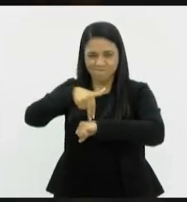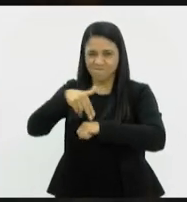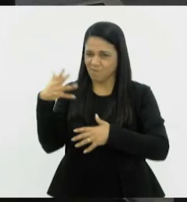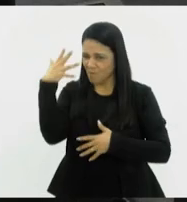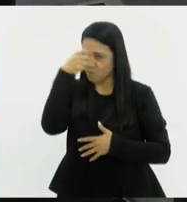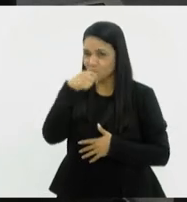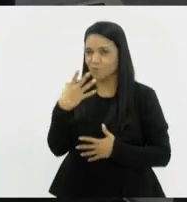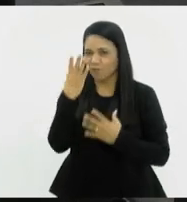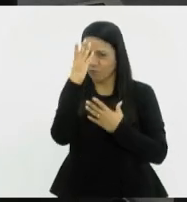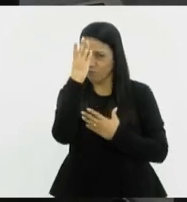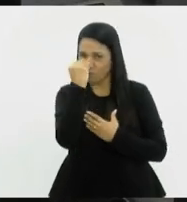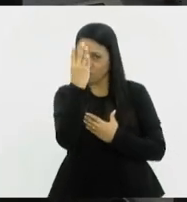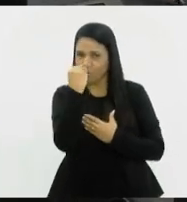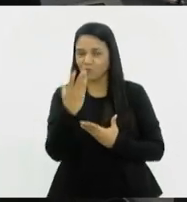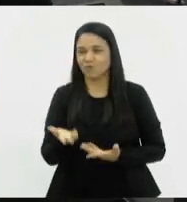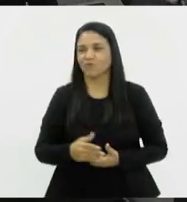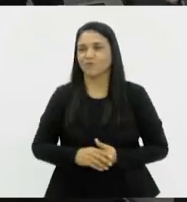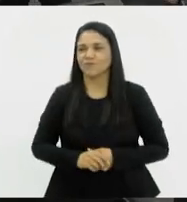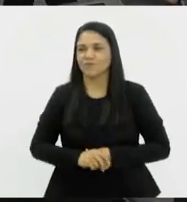para a foto.